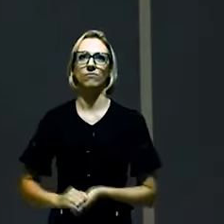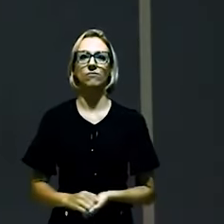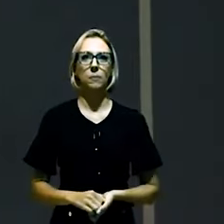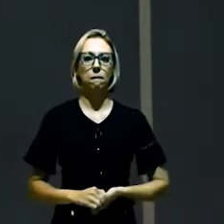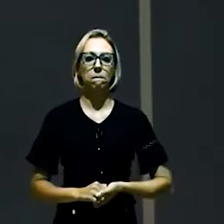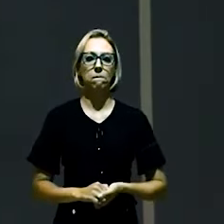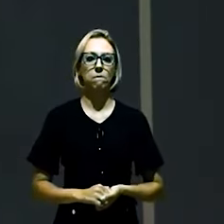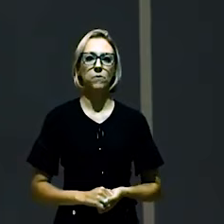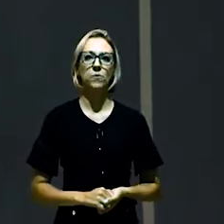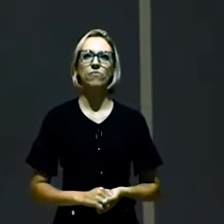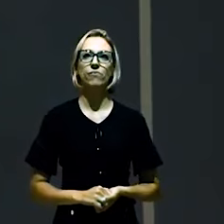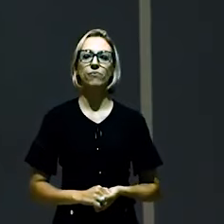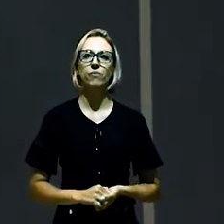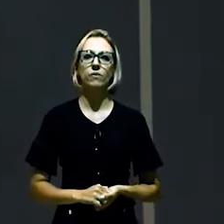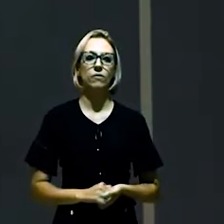Exageros.